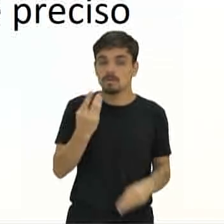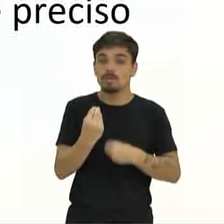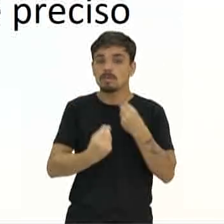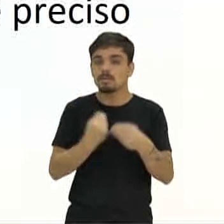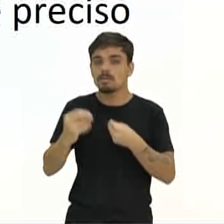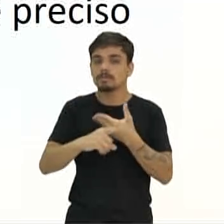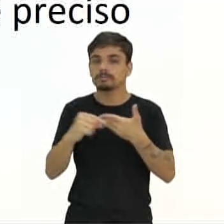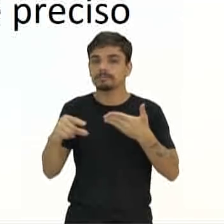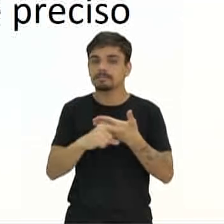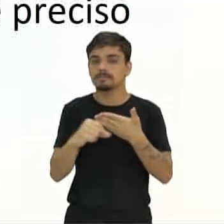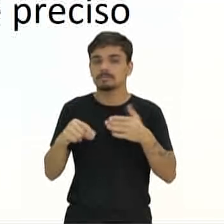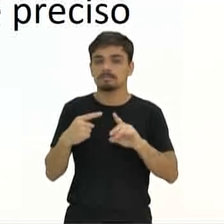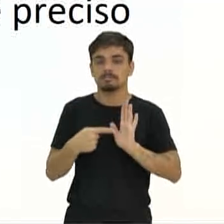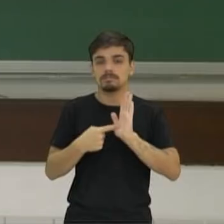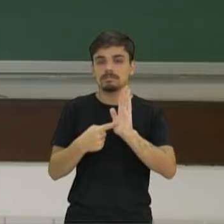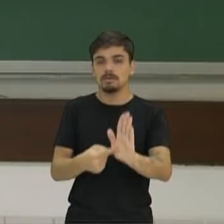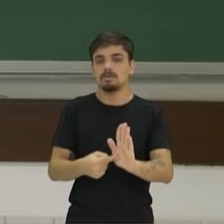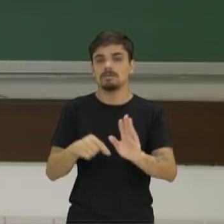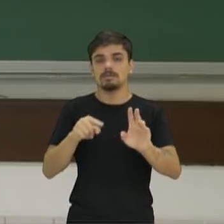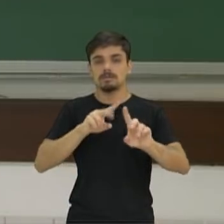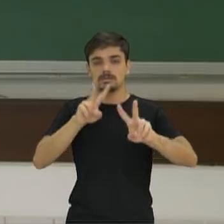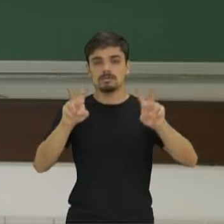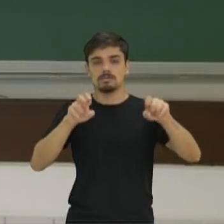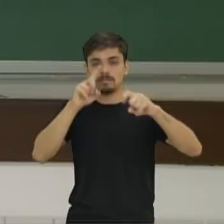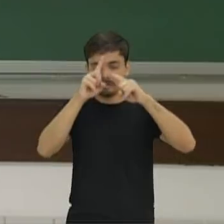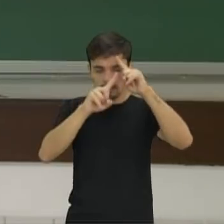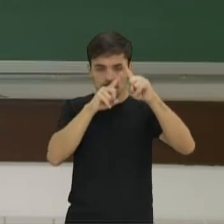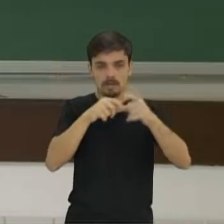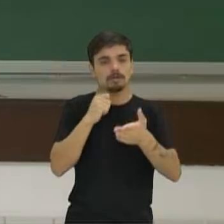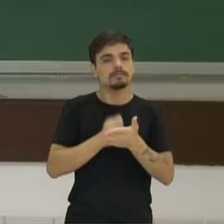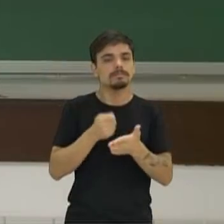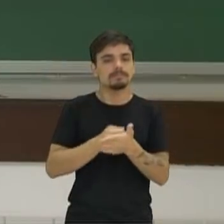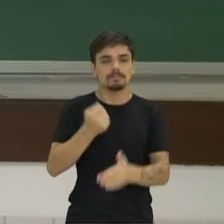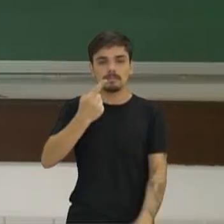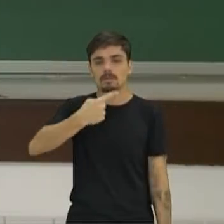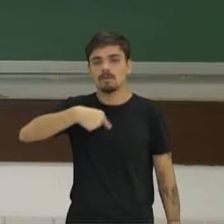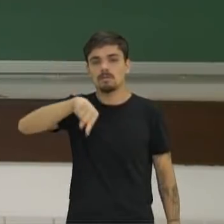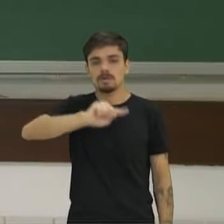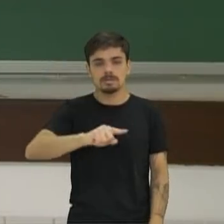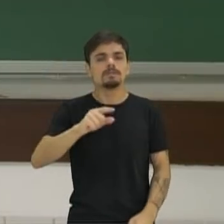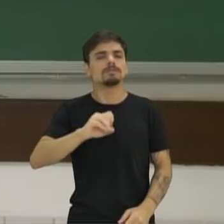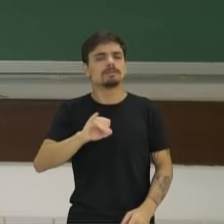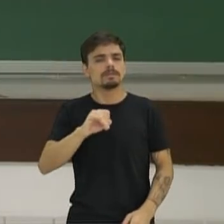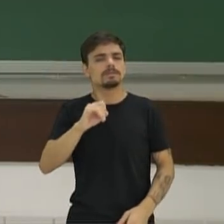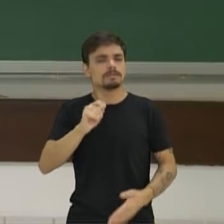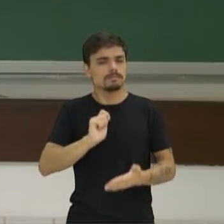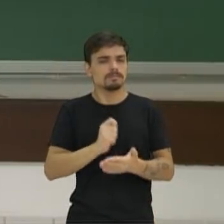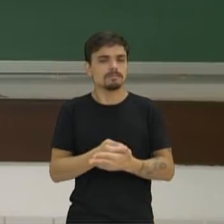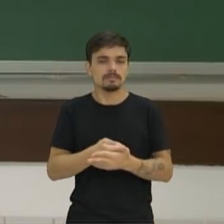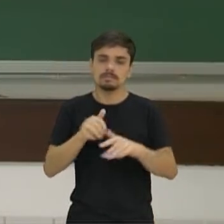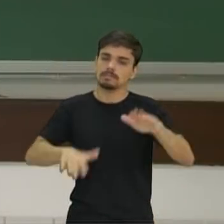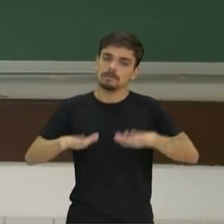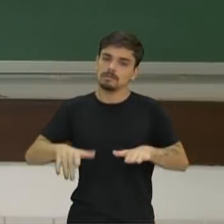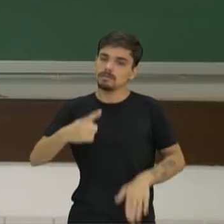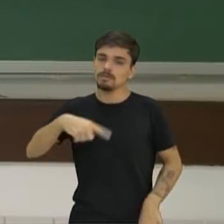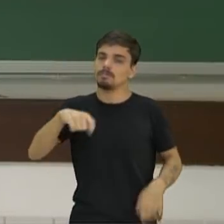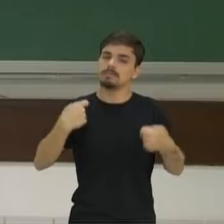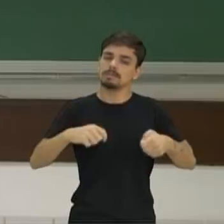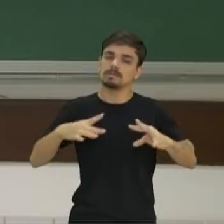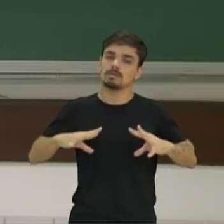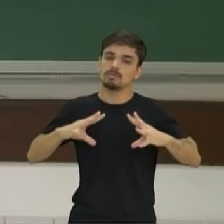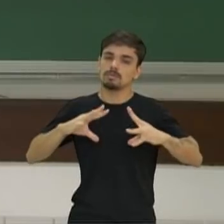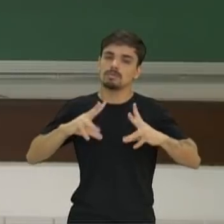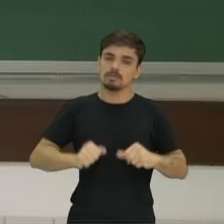articulista traz essa ideia de cobrança. Você mesmo se cobrar. Às vezes você não precisa de tudo